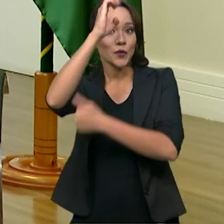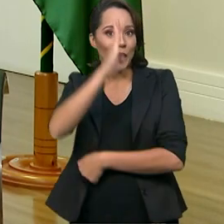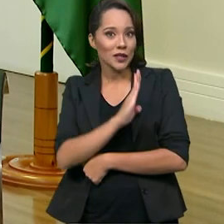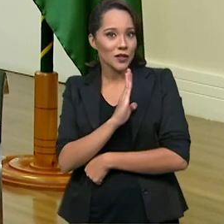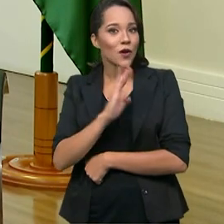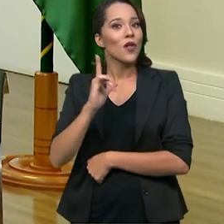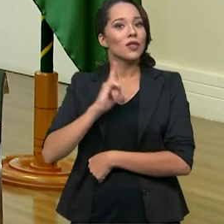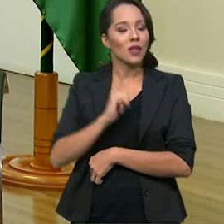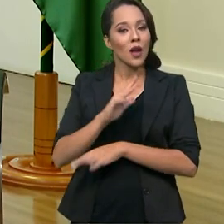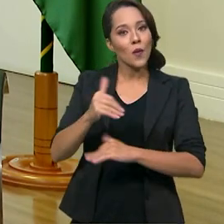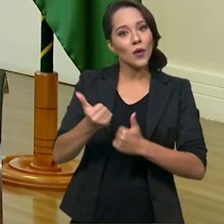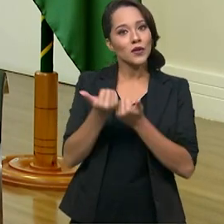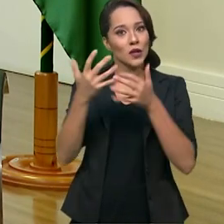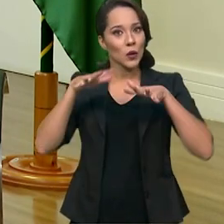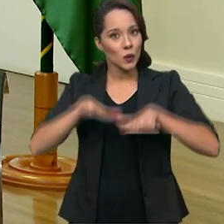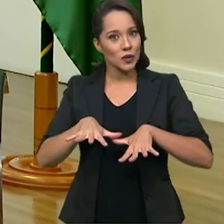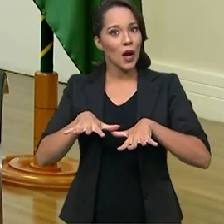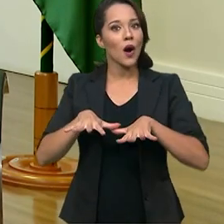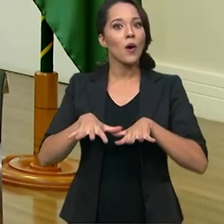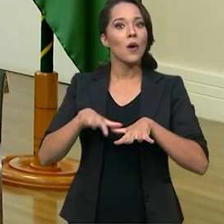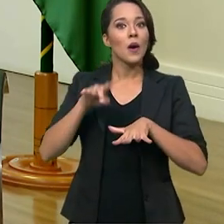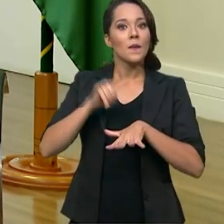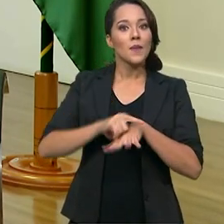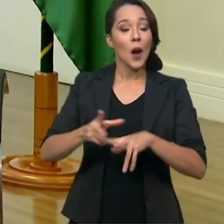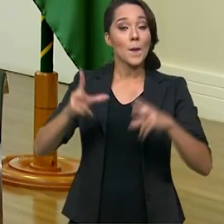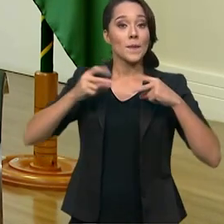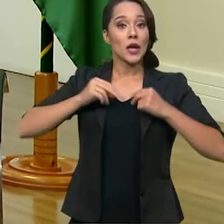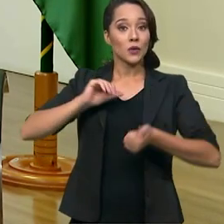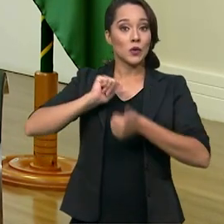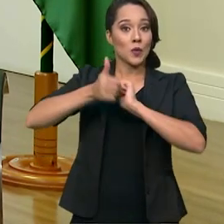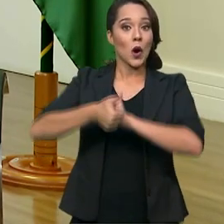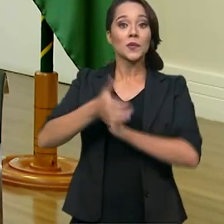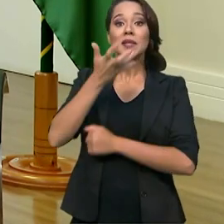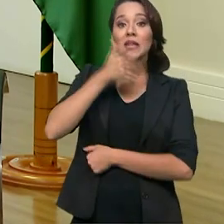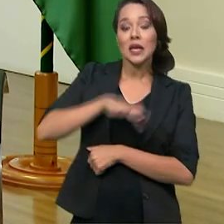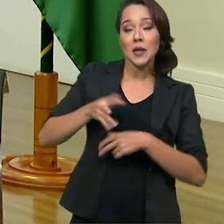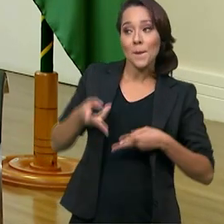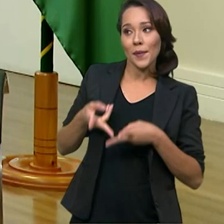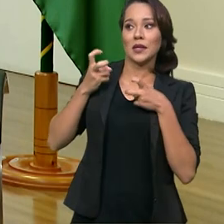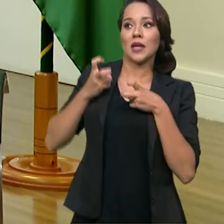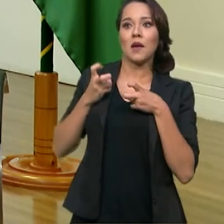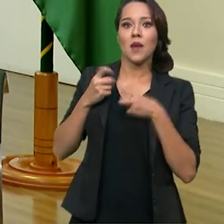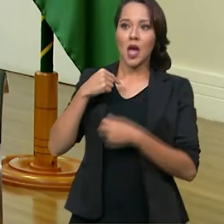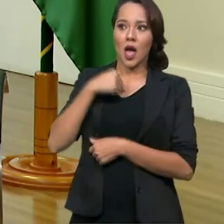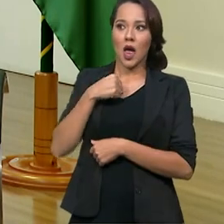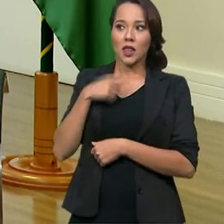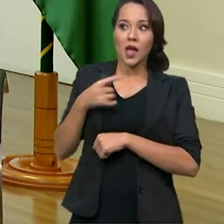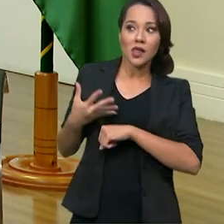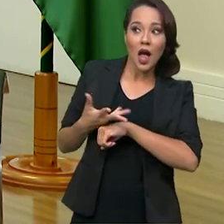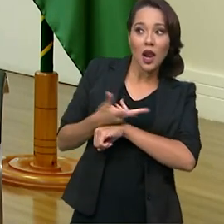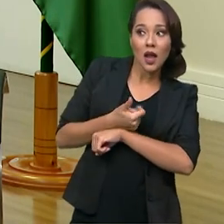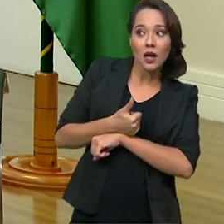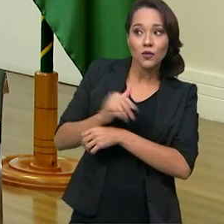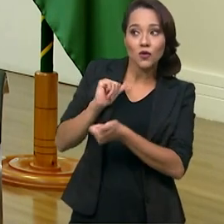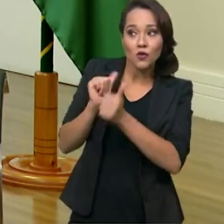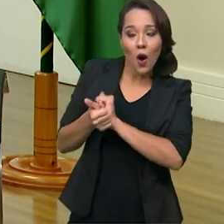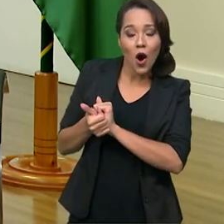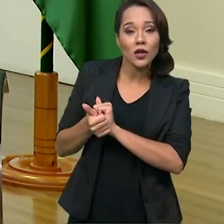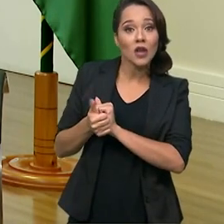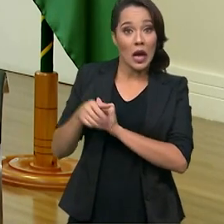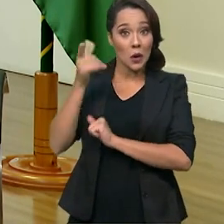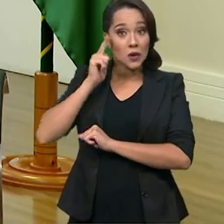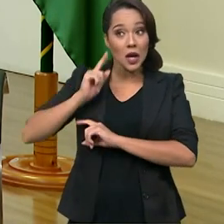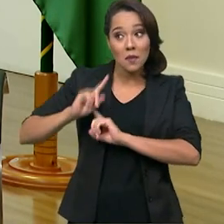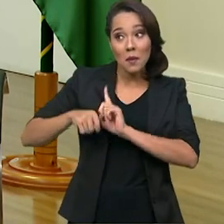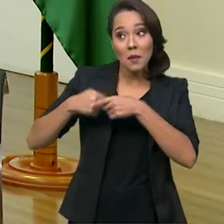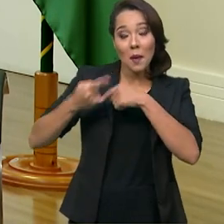não é? O Auxílio Inclusão para o Mérito Esportivo, para que as crianças percebam que se elas têm talentos realmente e elas conseguem